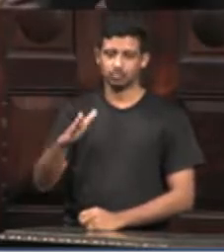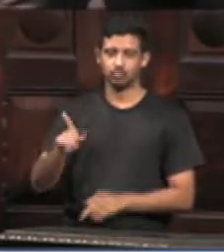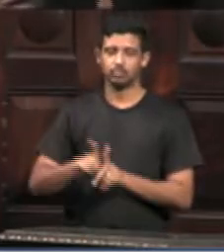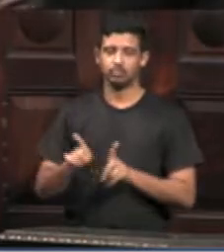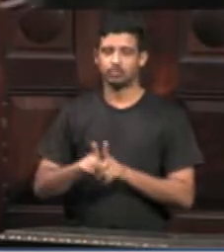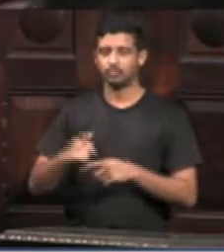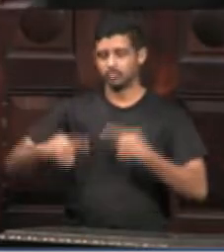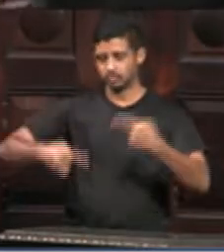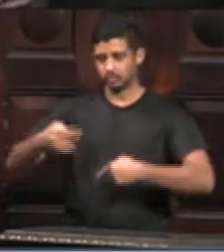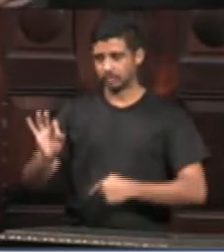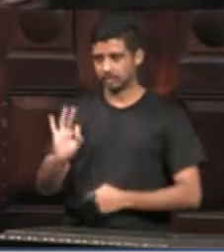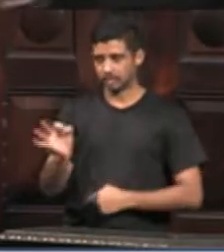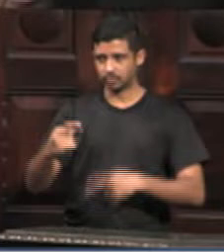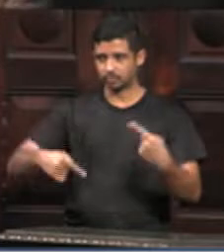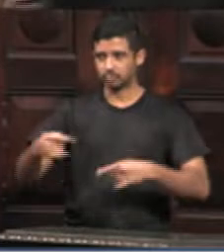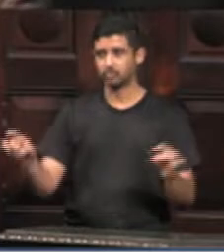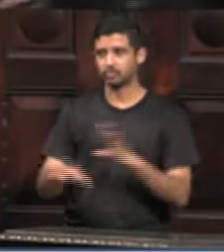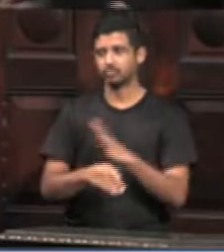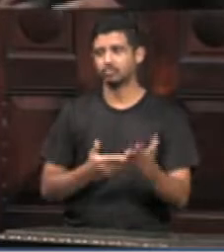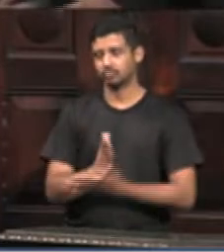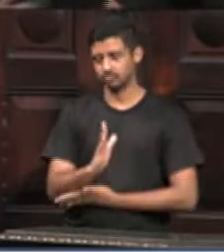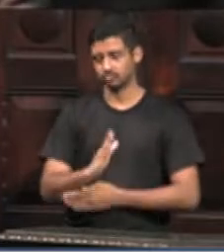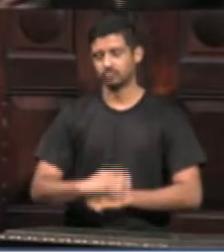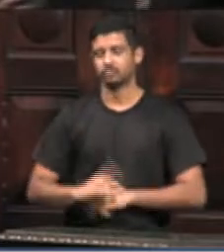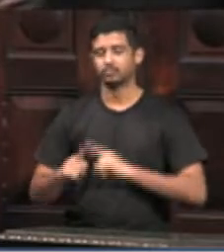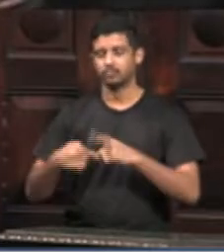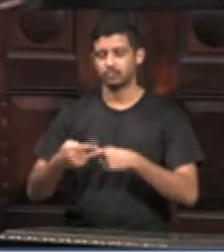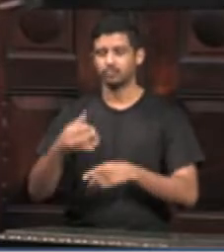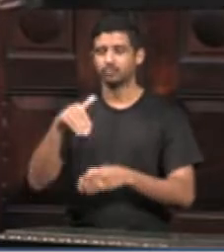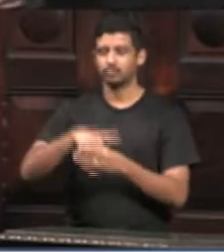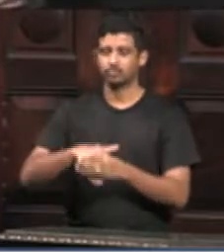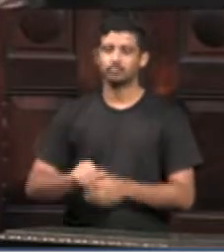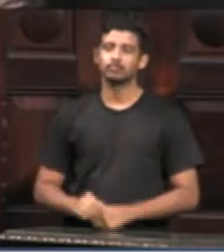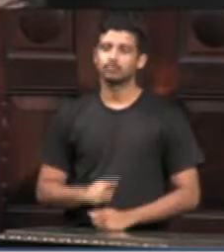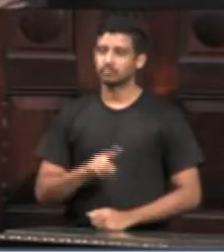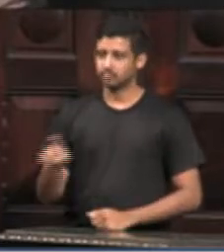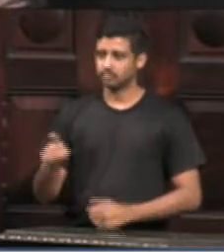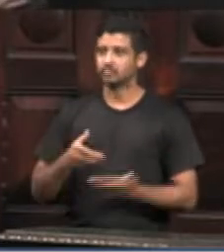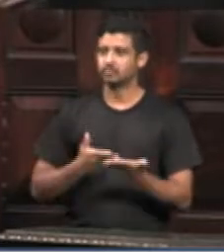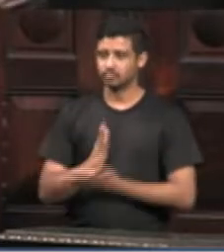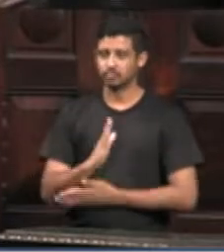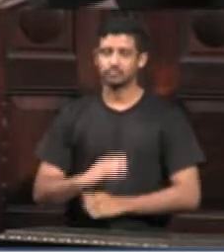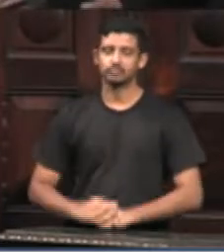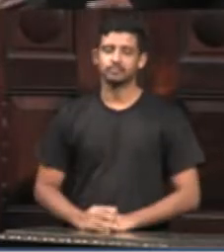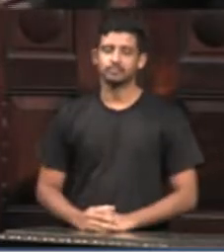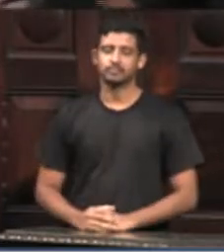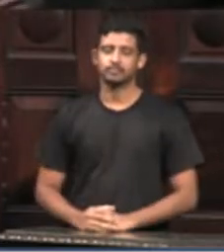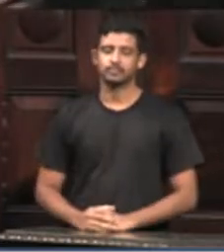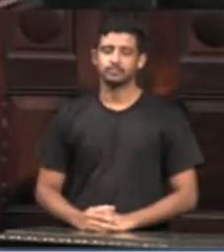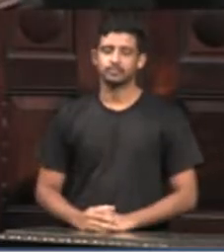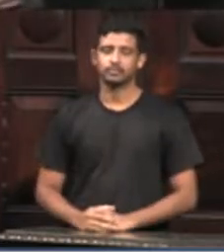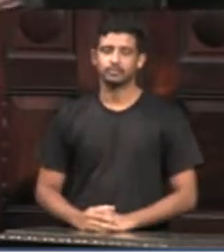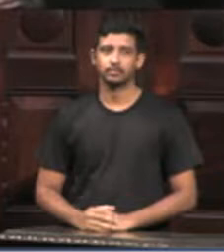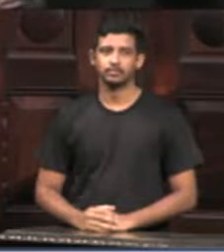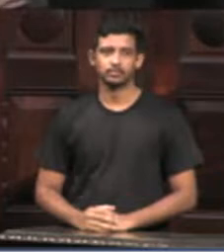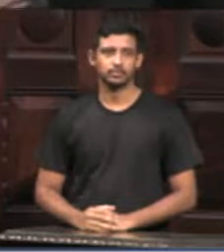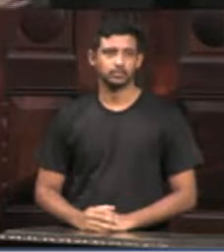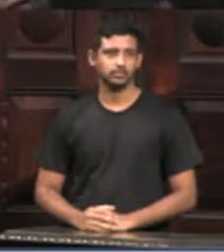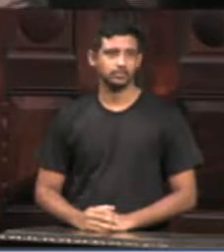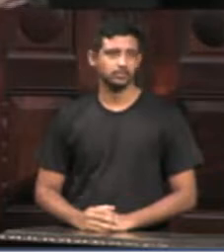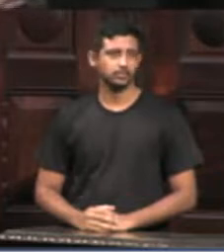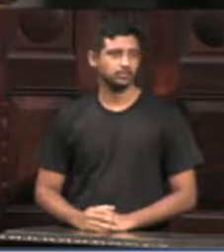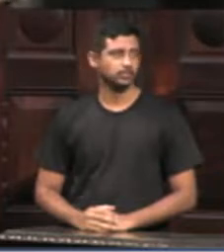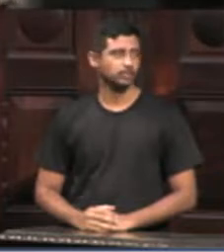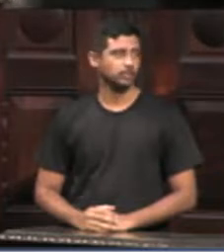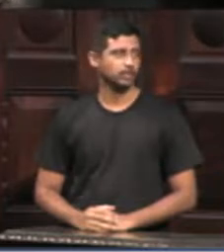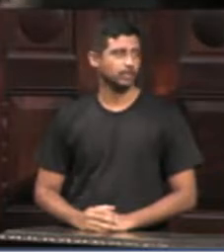Em discussão, não havendo quem queira discutir, encerrada a discussão, em votação. Senhores que aprovam essa comissão. O presidente chama os trabalhos à